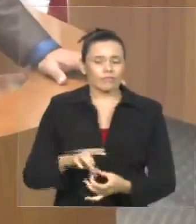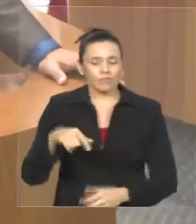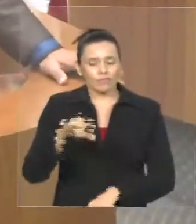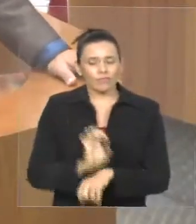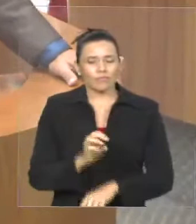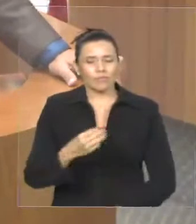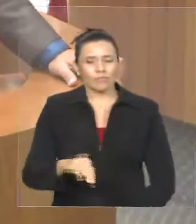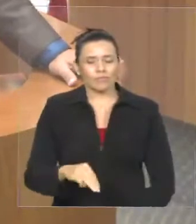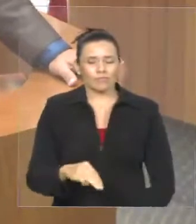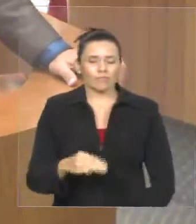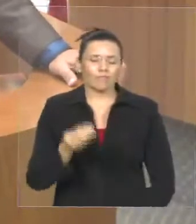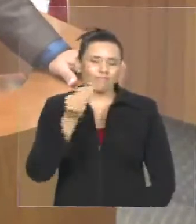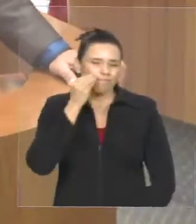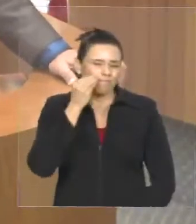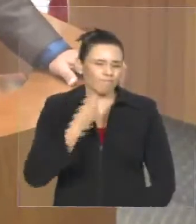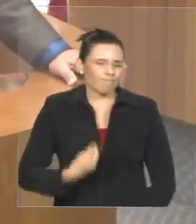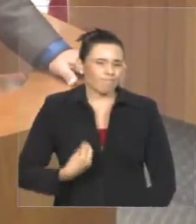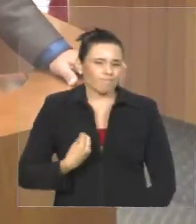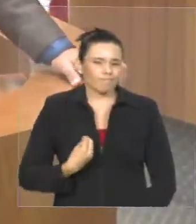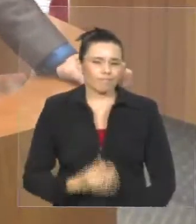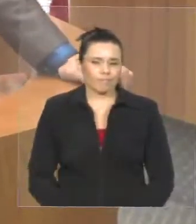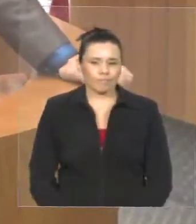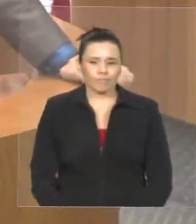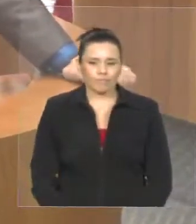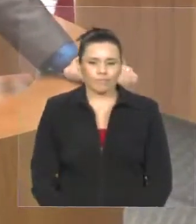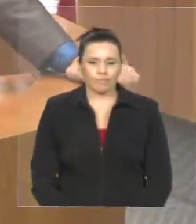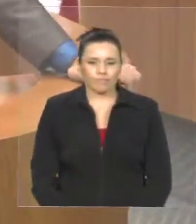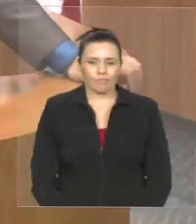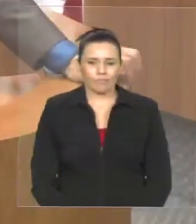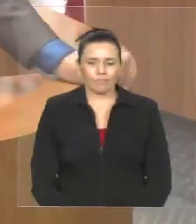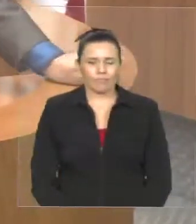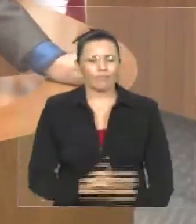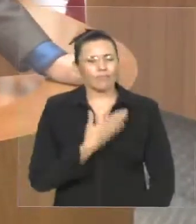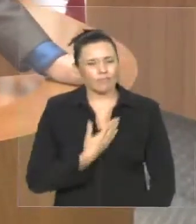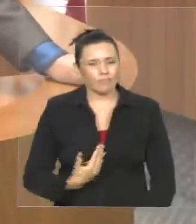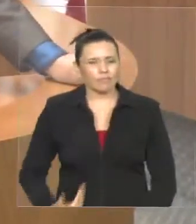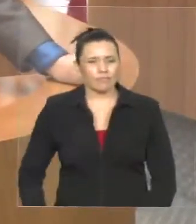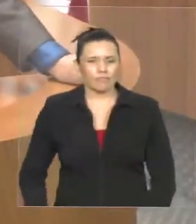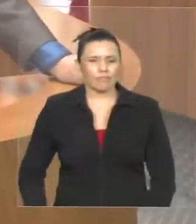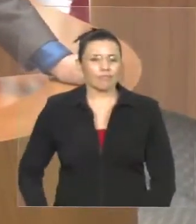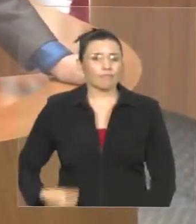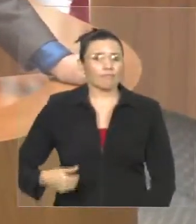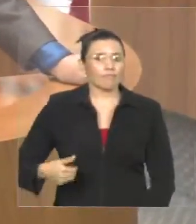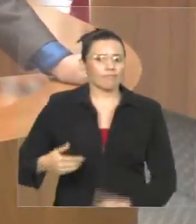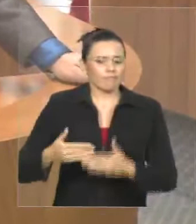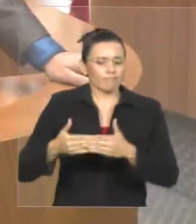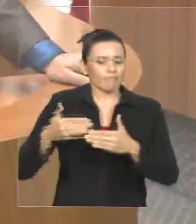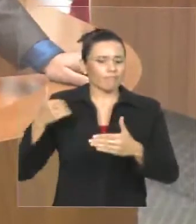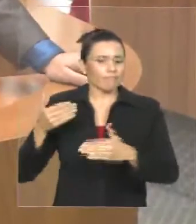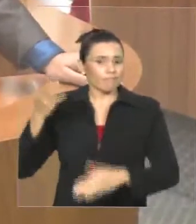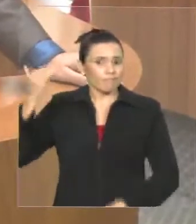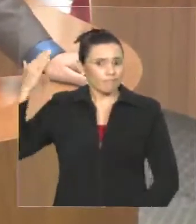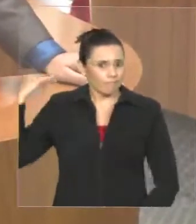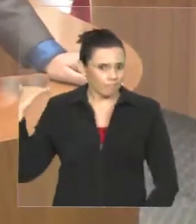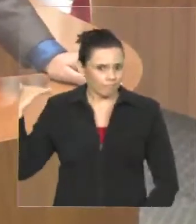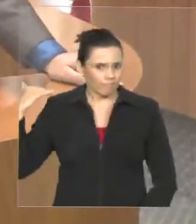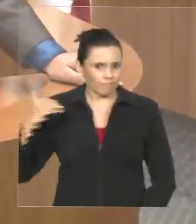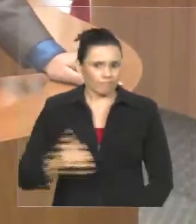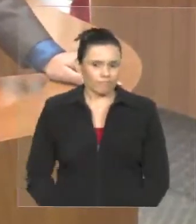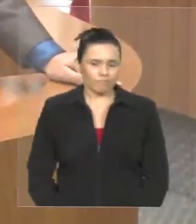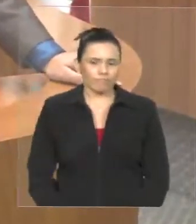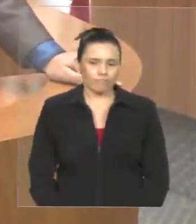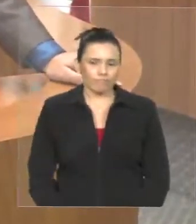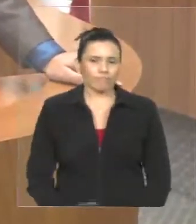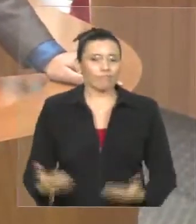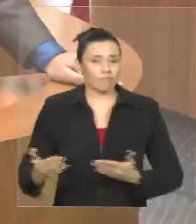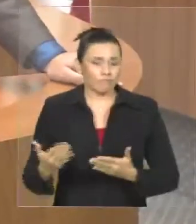o governo que foi deixado para que o governo Flávio Dino iniciasse